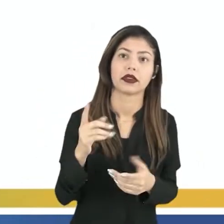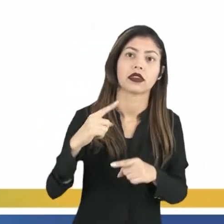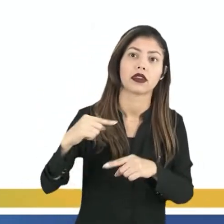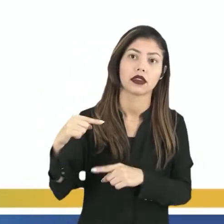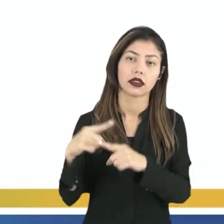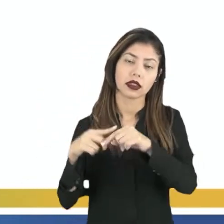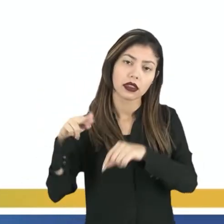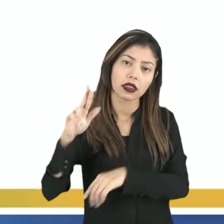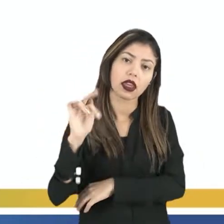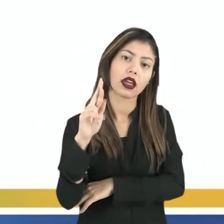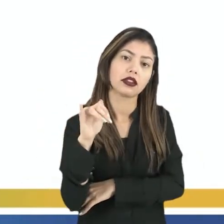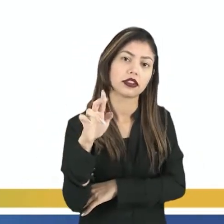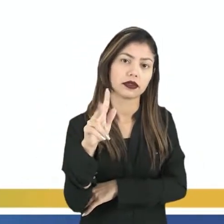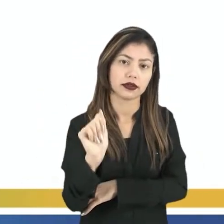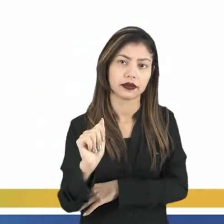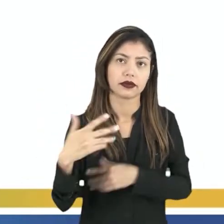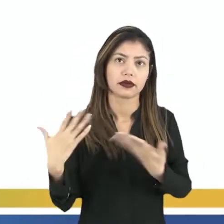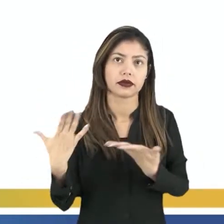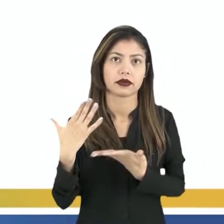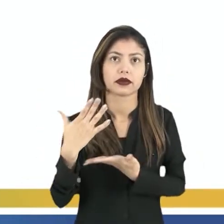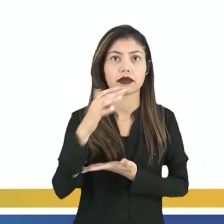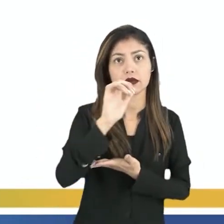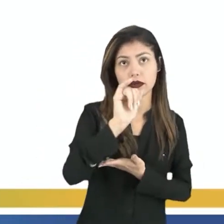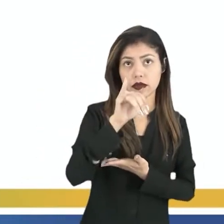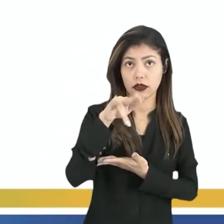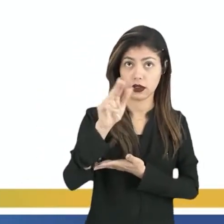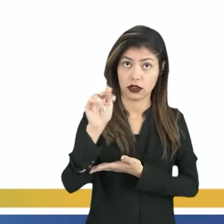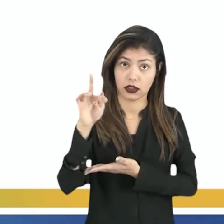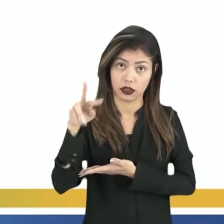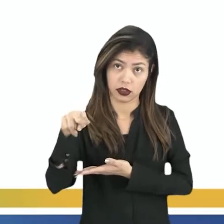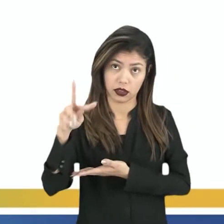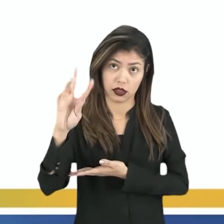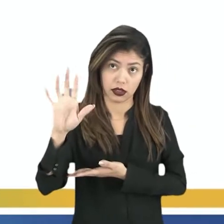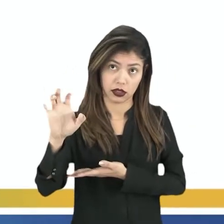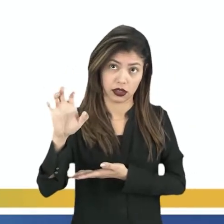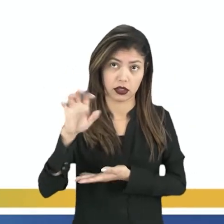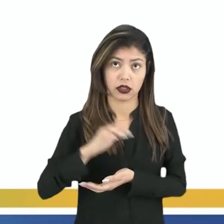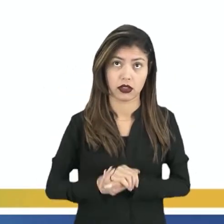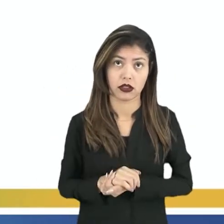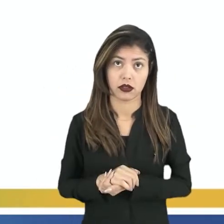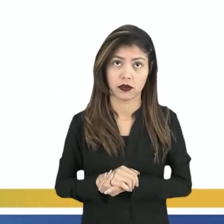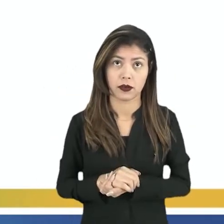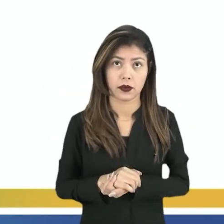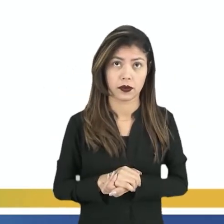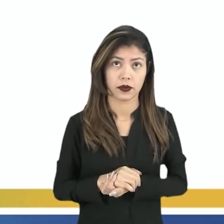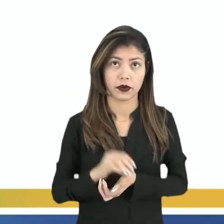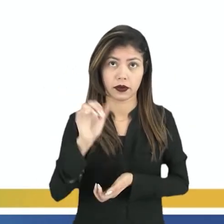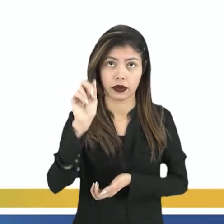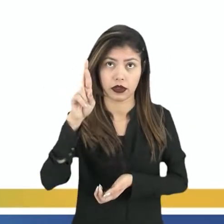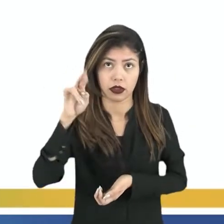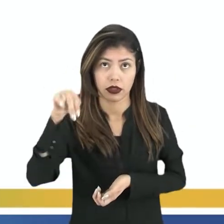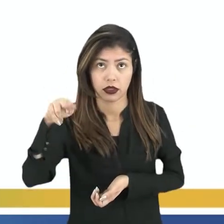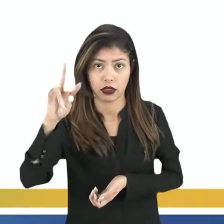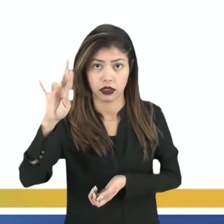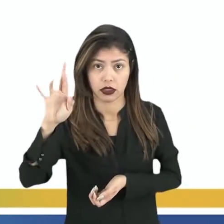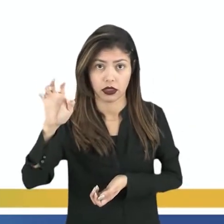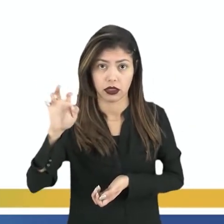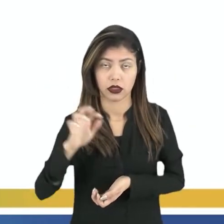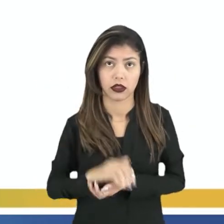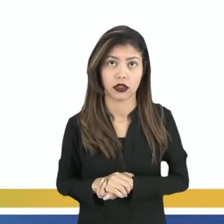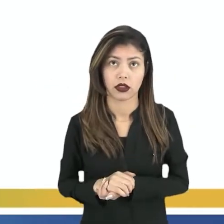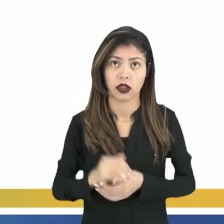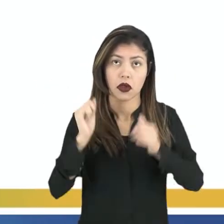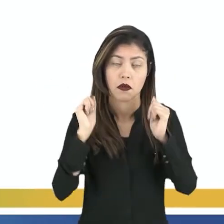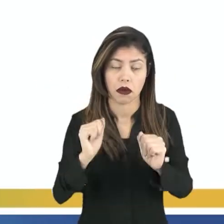negativa. Então, para am, a forma negativa é am not. Para are, seria are not, mas